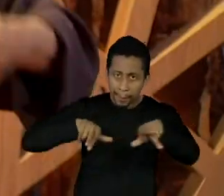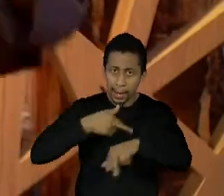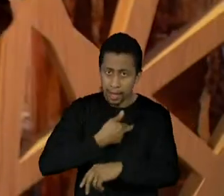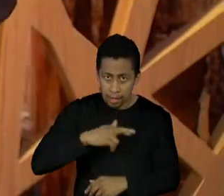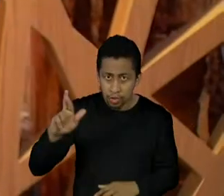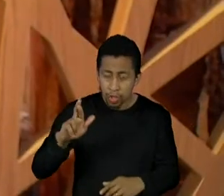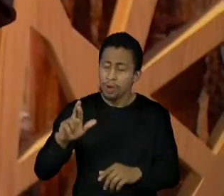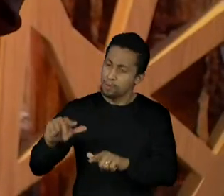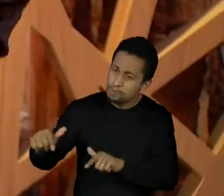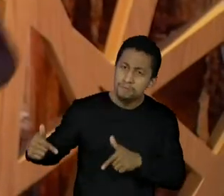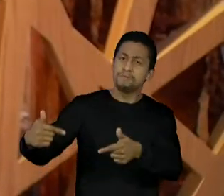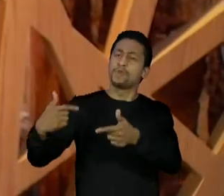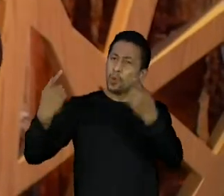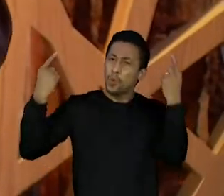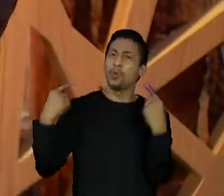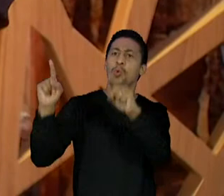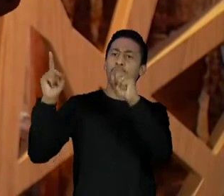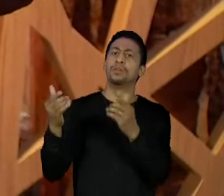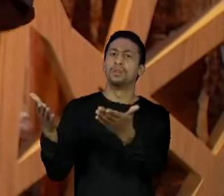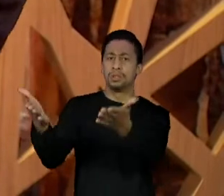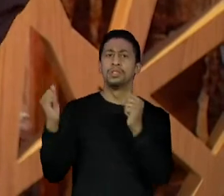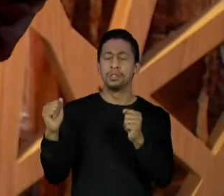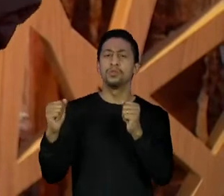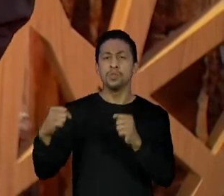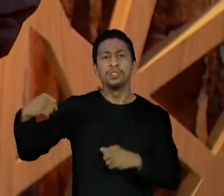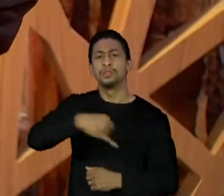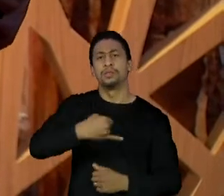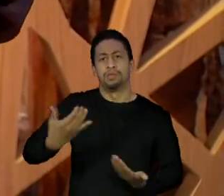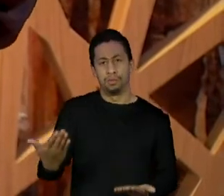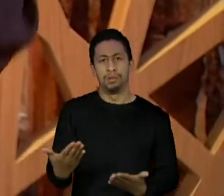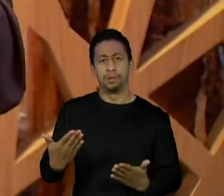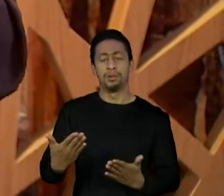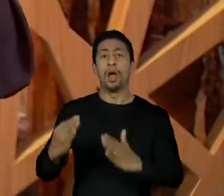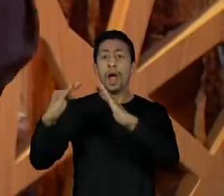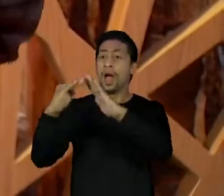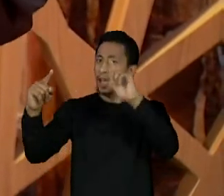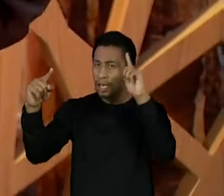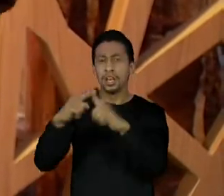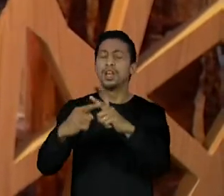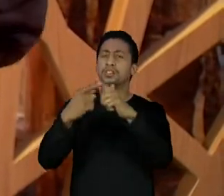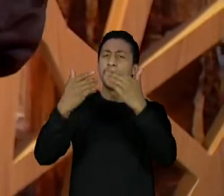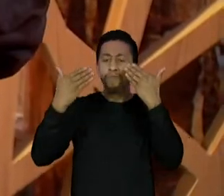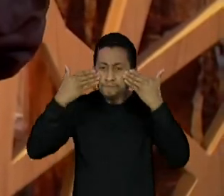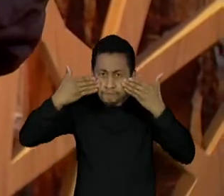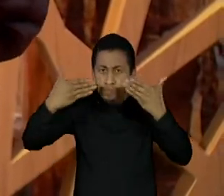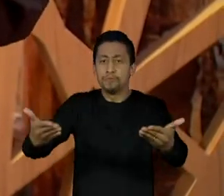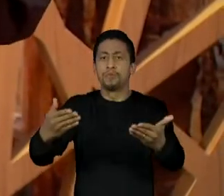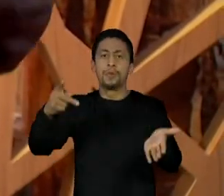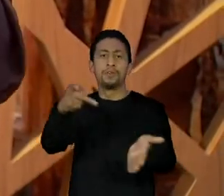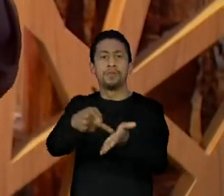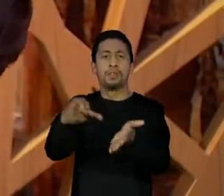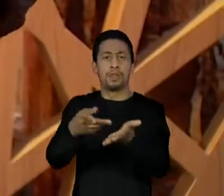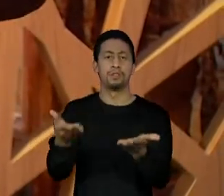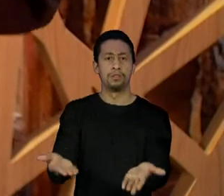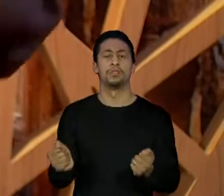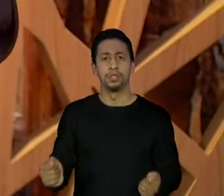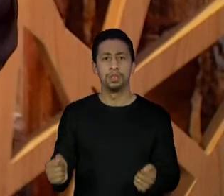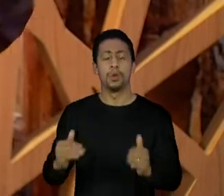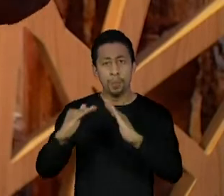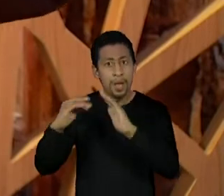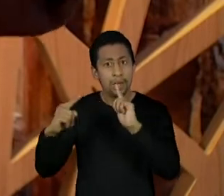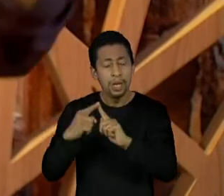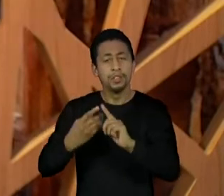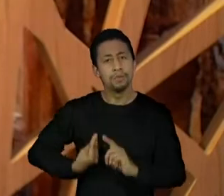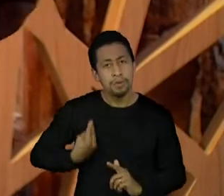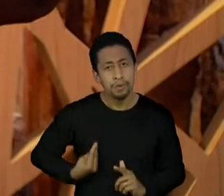geral, combater-se e deixar a igreja nua para ser verdadeira. Uma igreja que